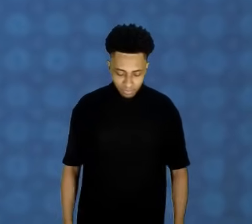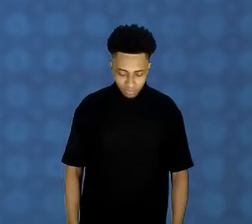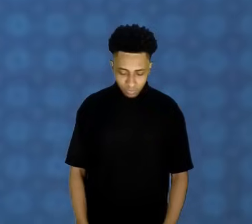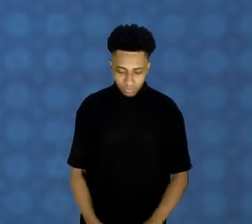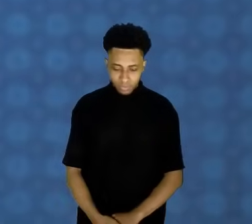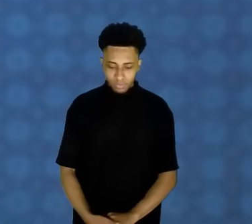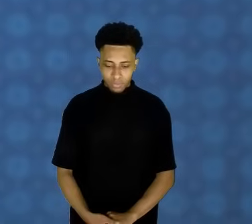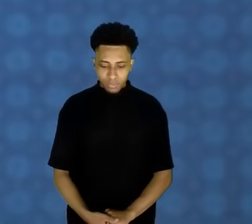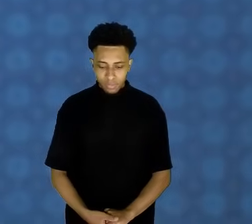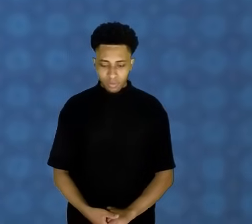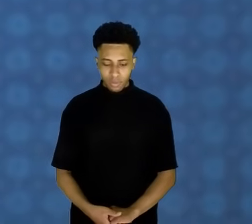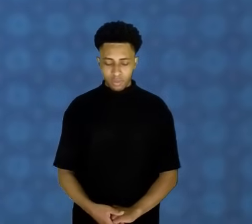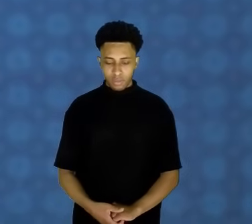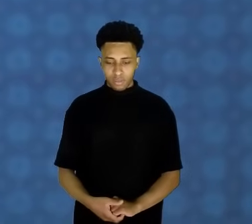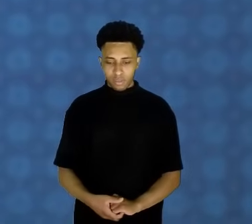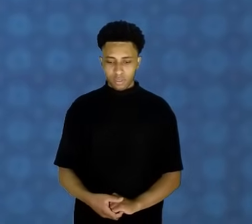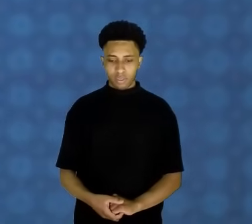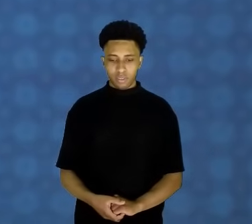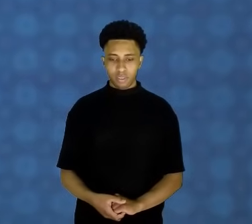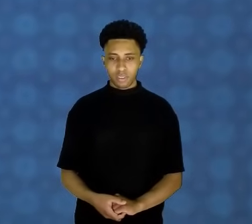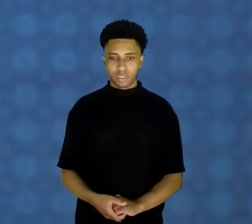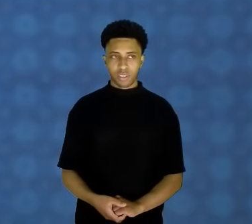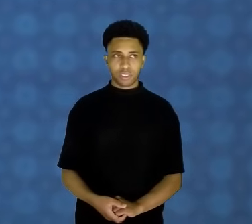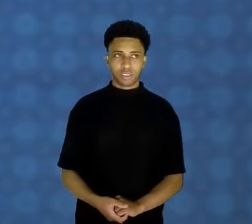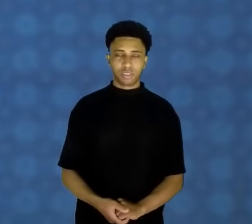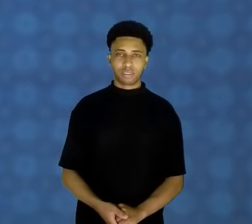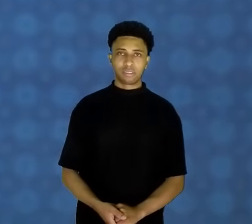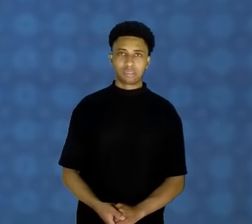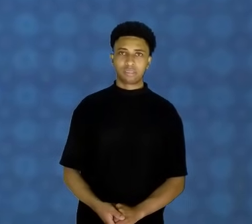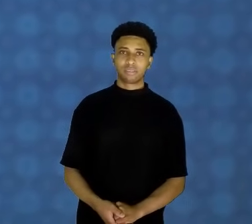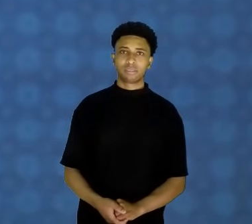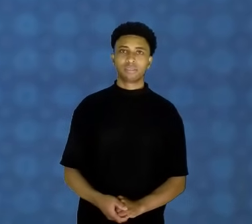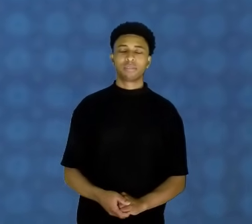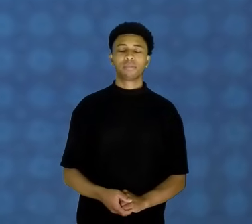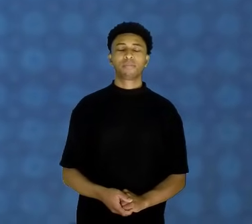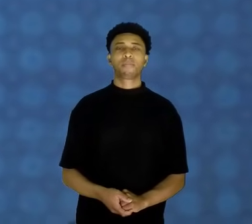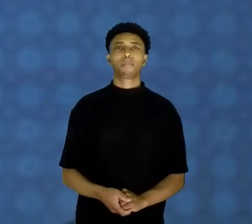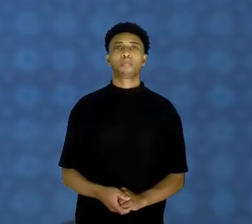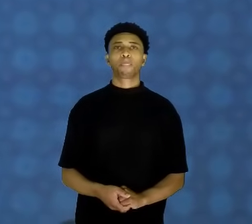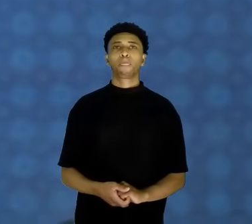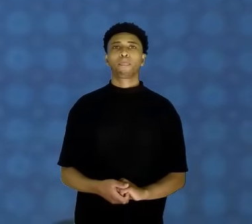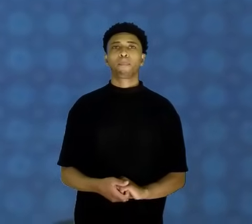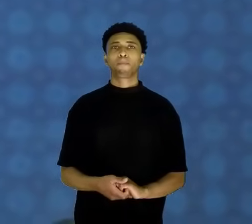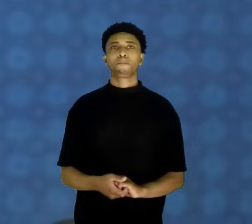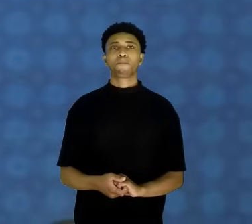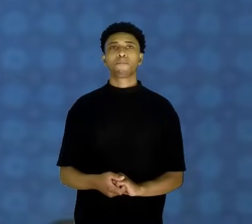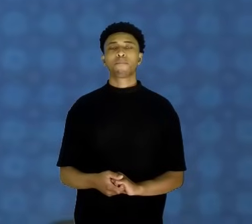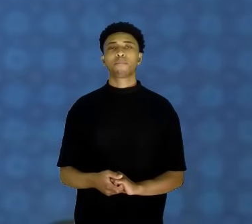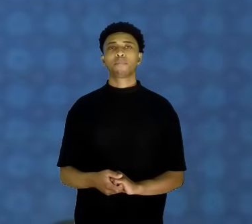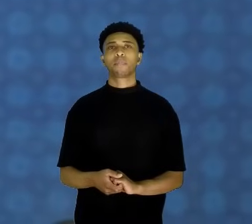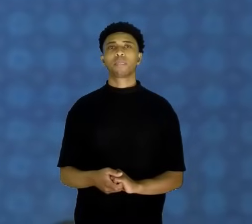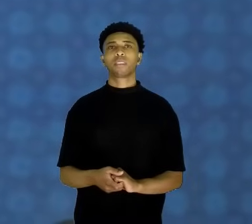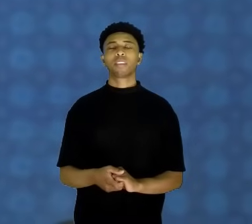Um oleiro consegue fazer um vaso novo desde que ele consiga quebrar o vaso. Não tem vaso novo